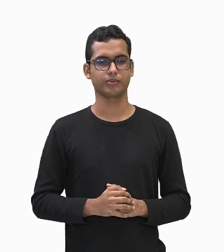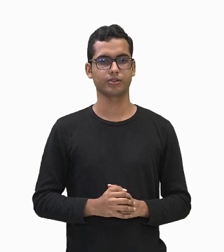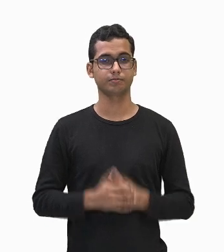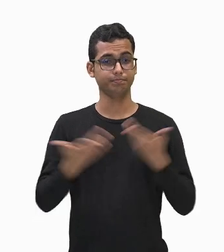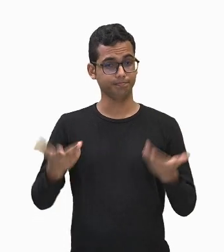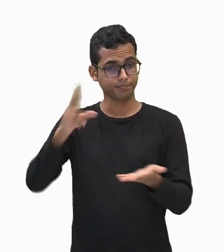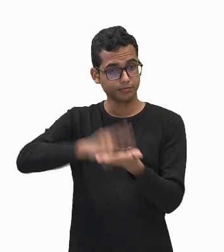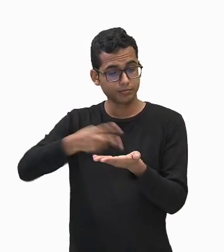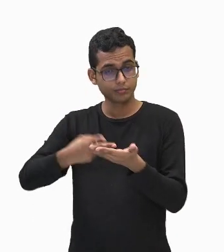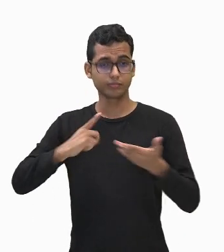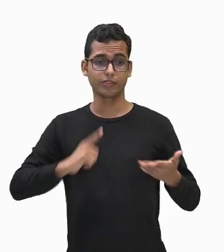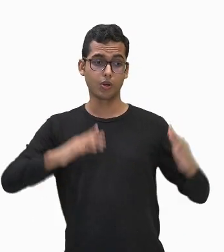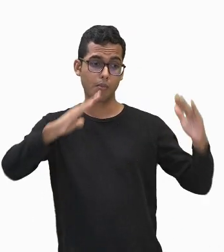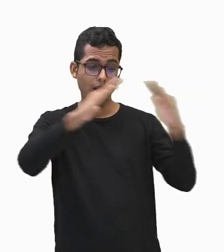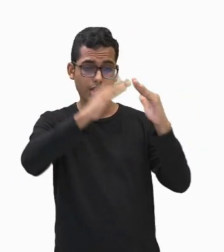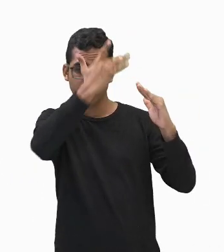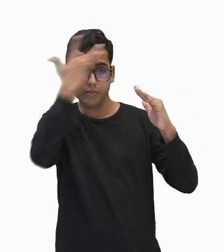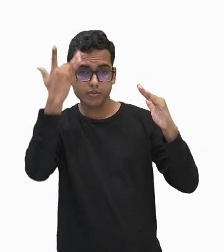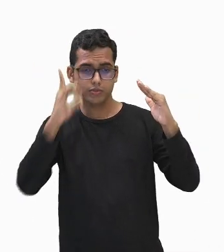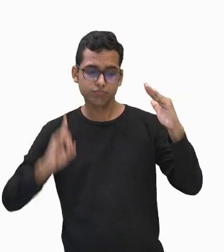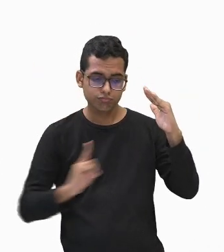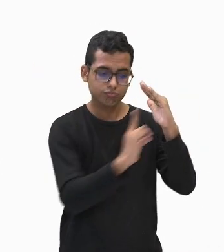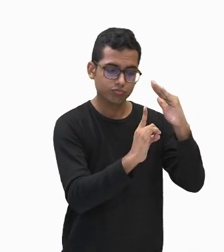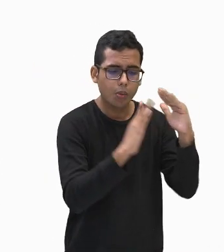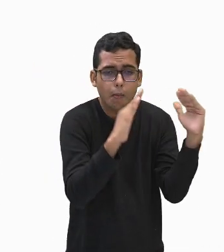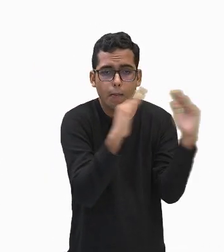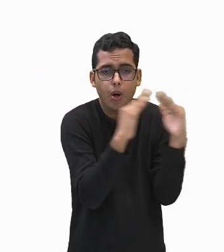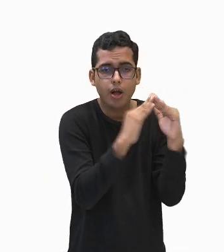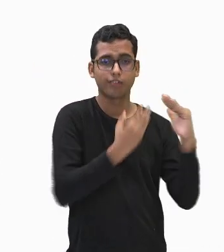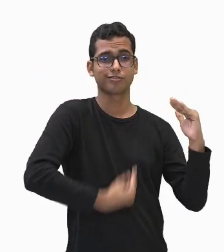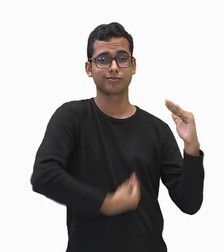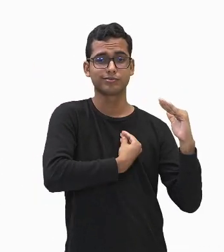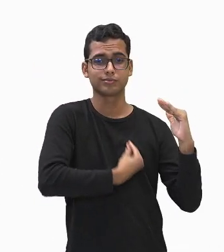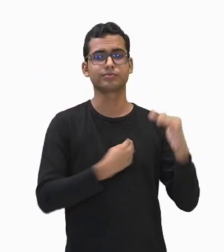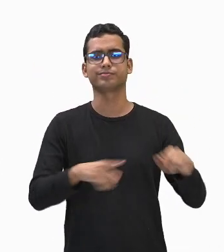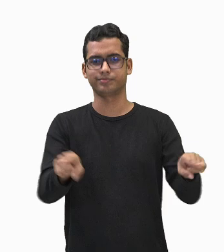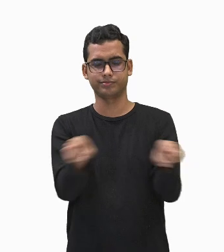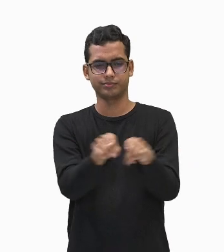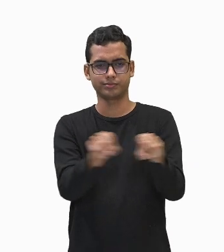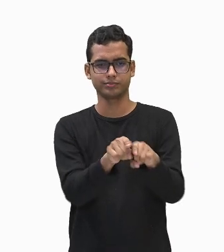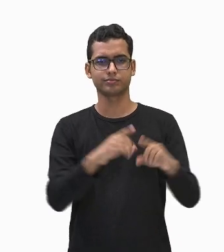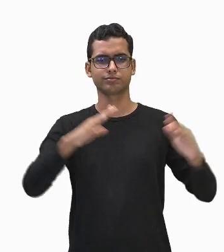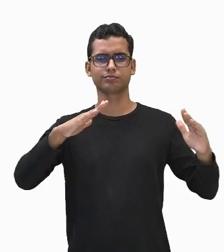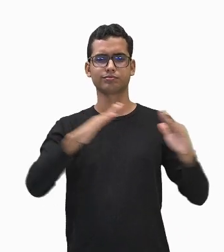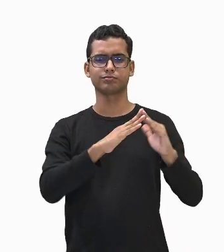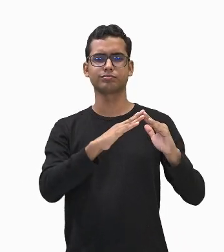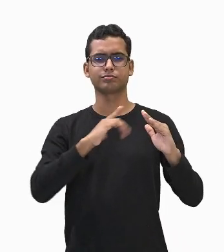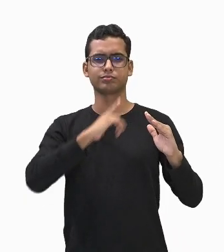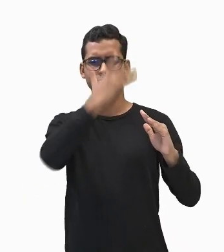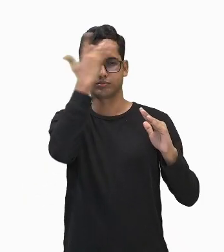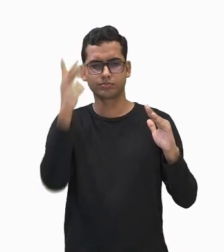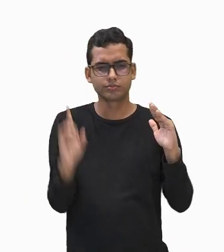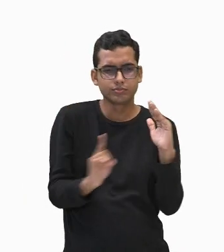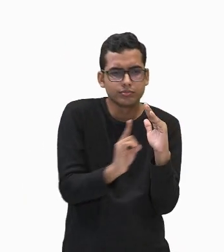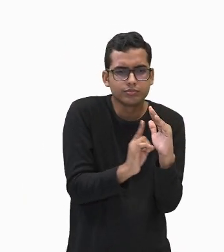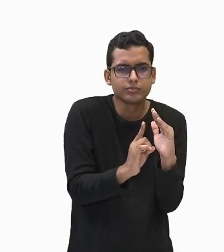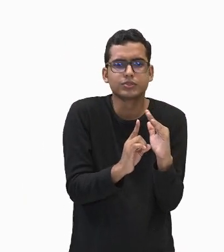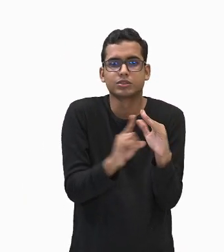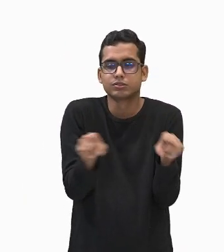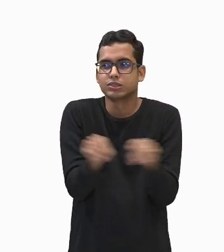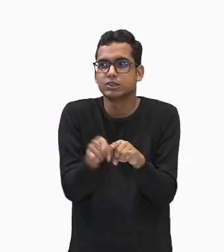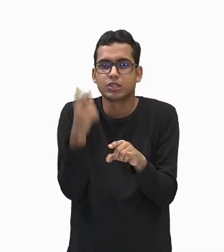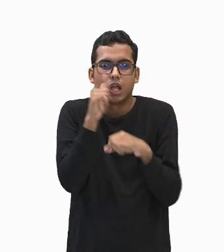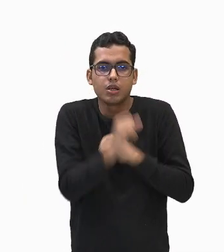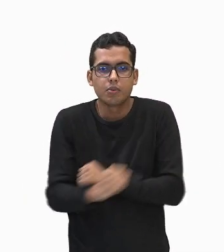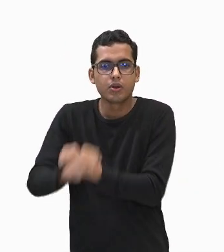um teto para as pessoas, né? Desta maneira, a casa é um refúgio contra as condições climáticas,